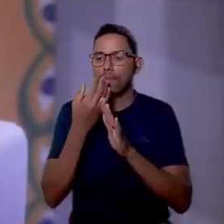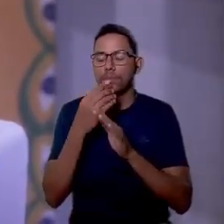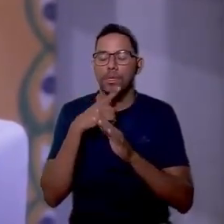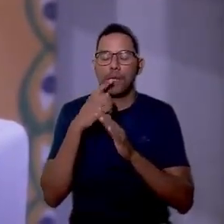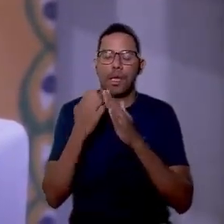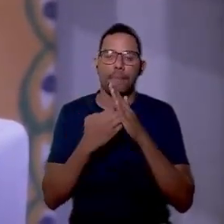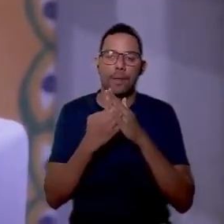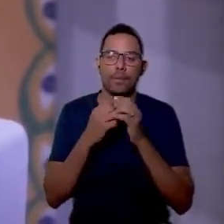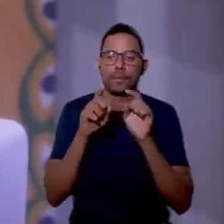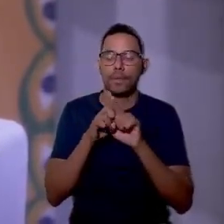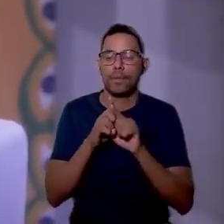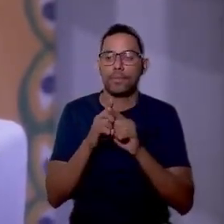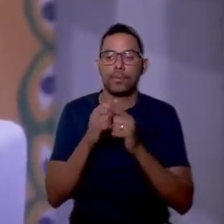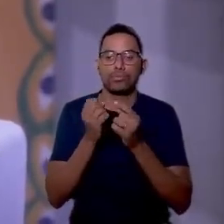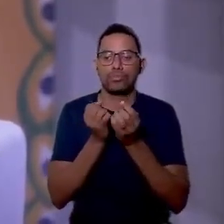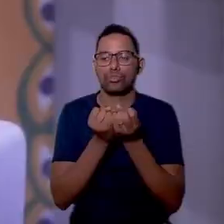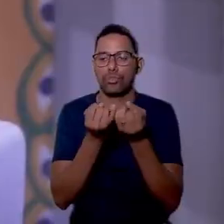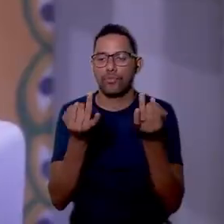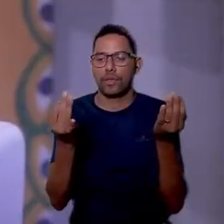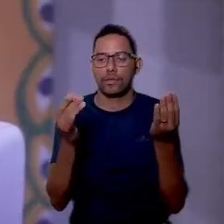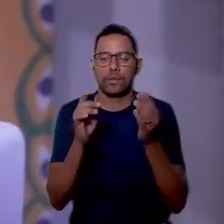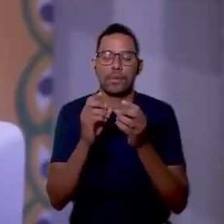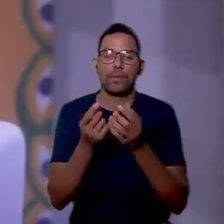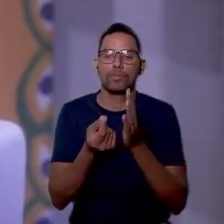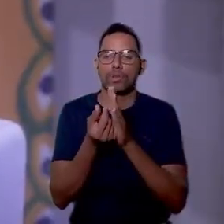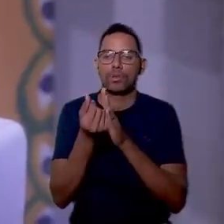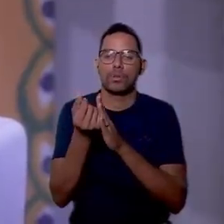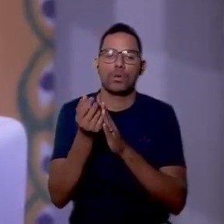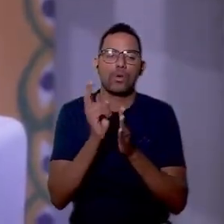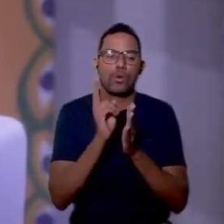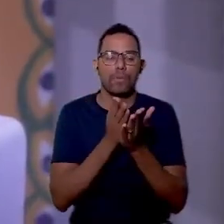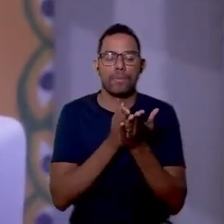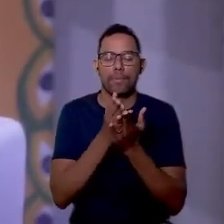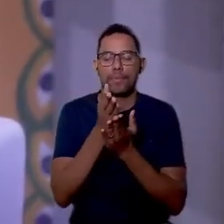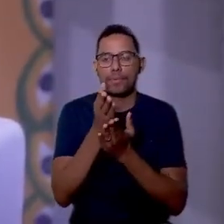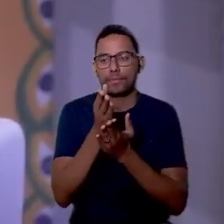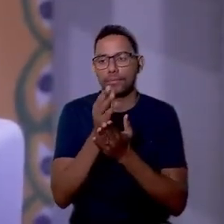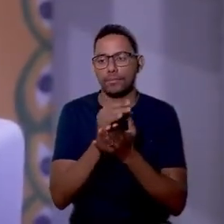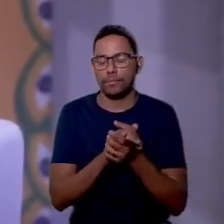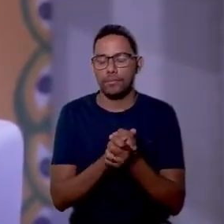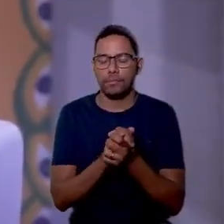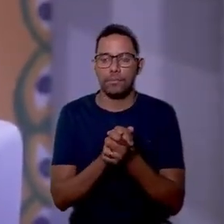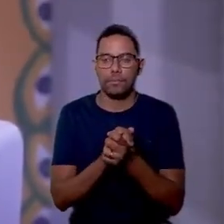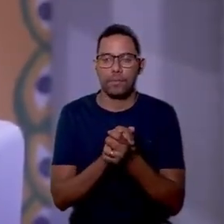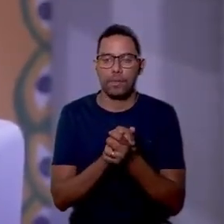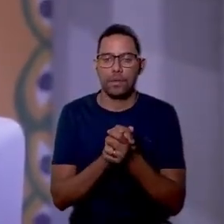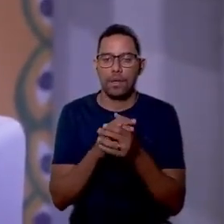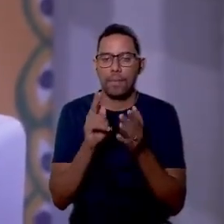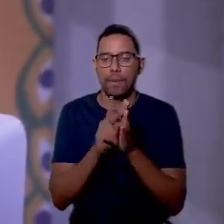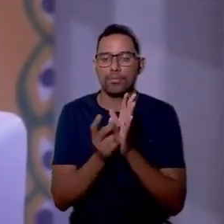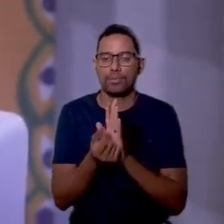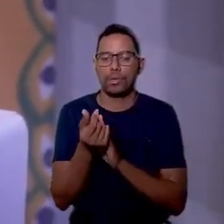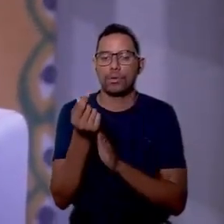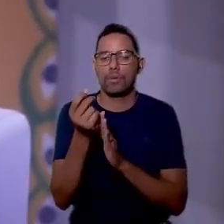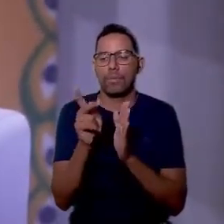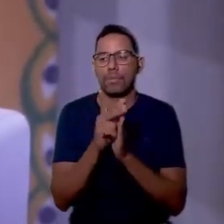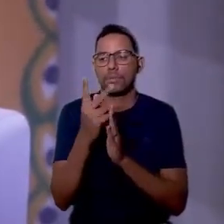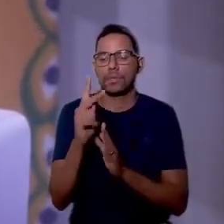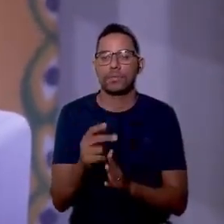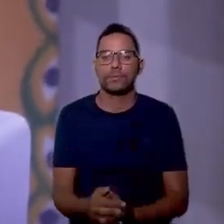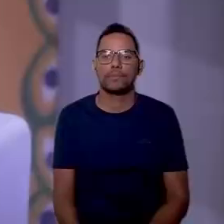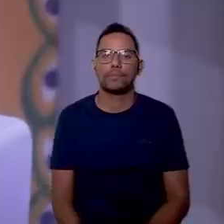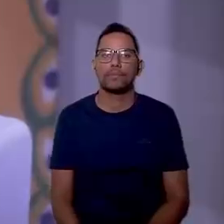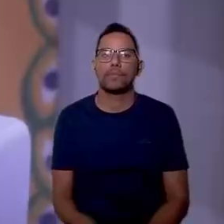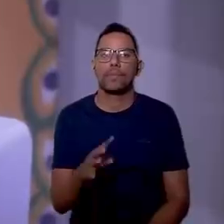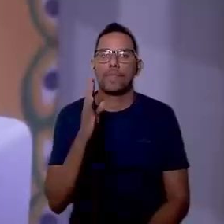que as empresas possam também diversificar mais seus investimentos, seguir nessa linha. Acho que os próprios investidores, é super legal que